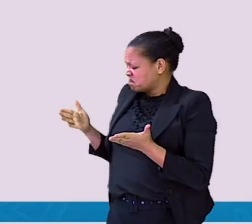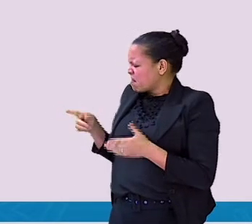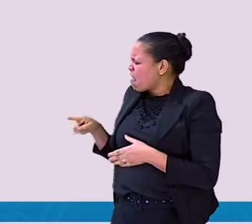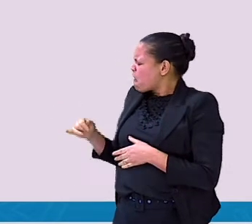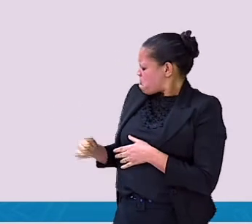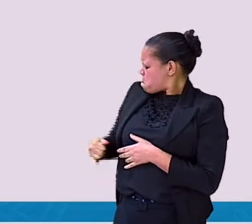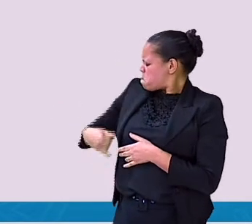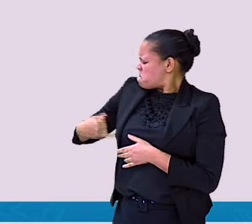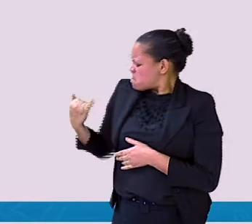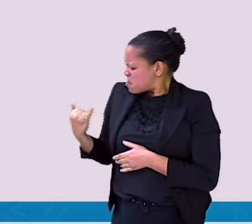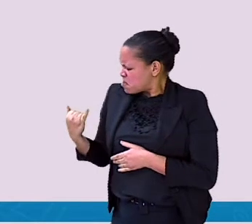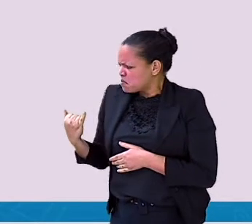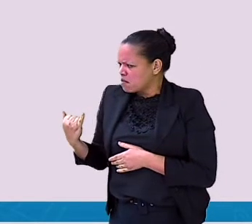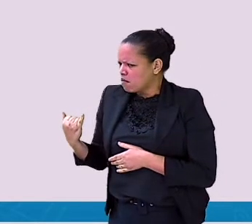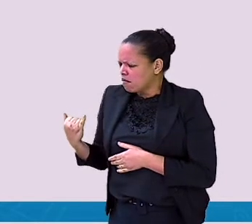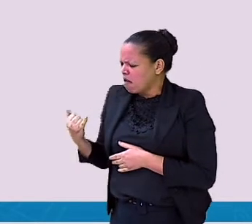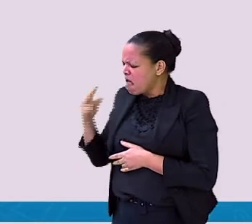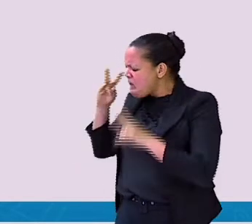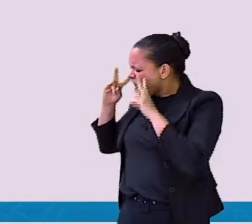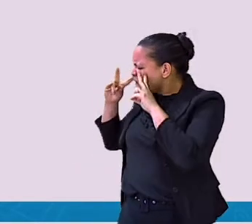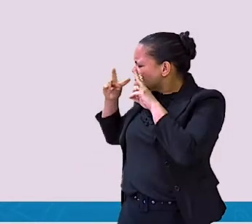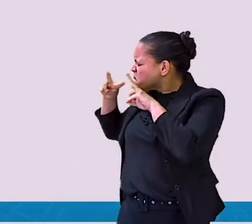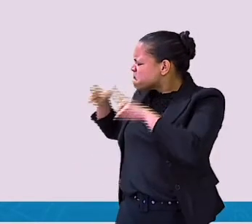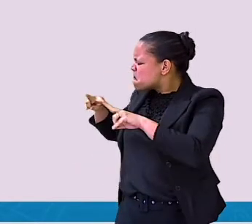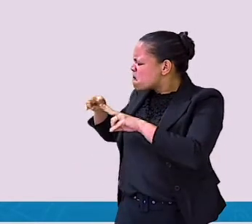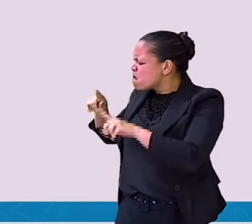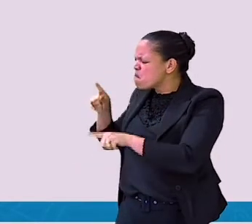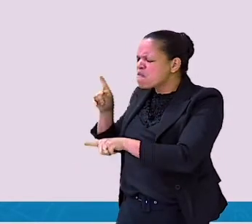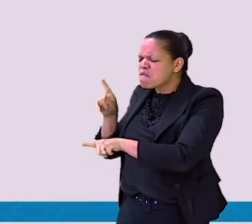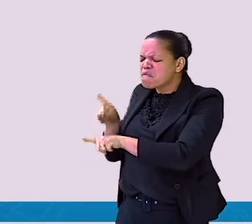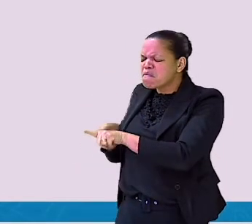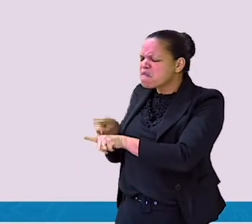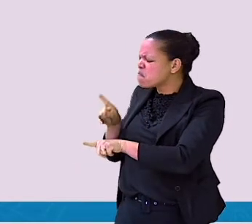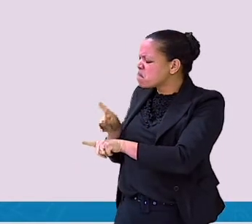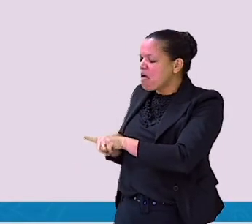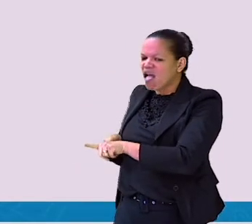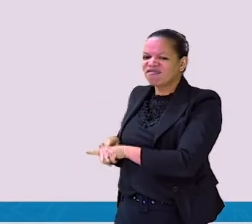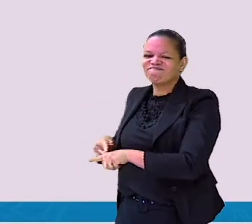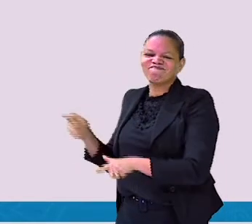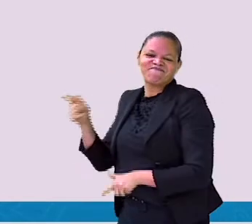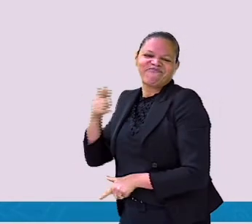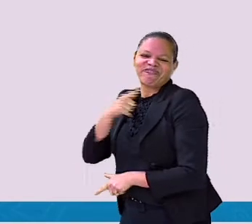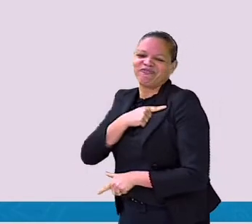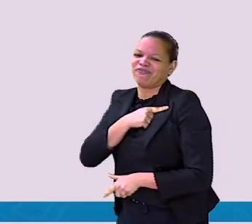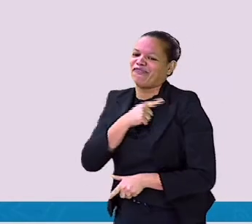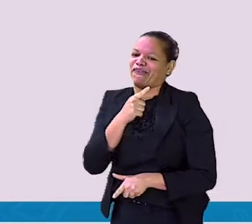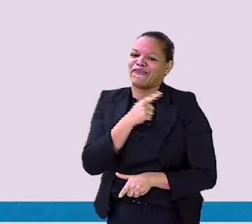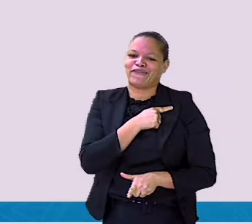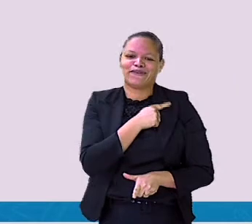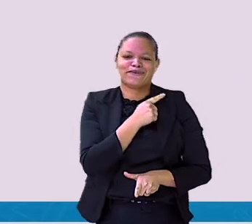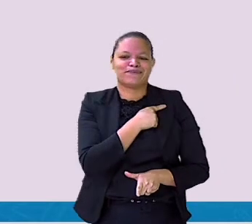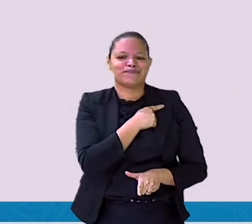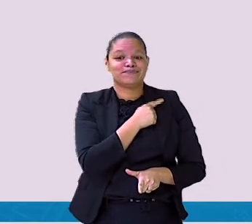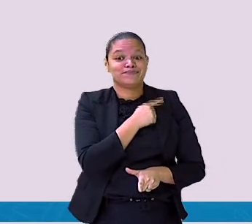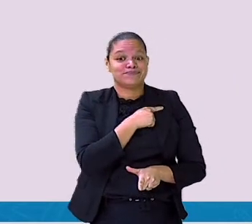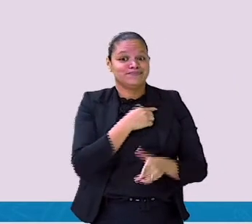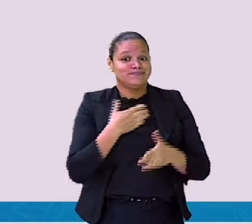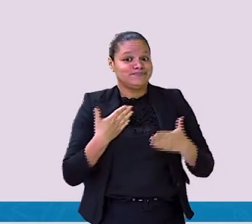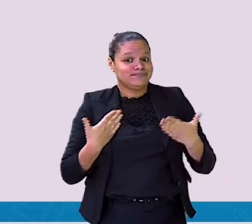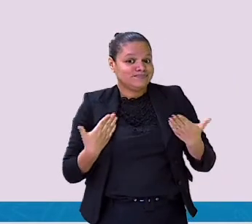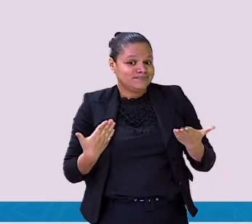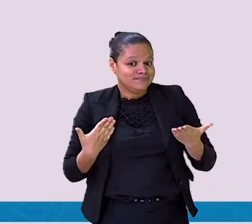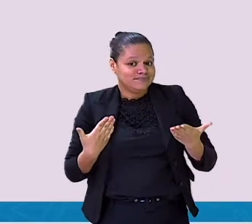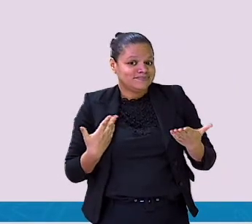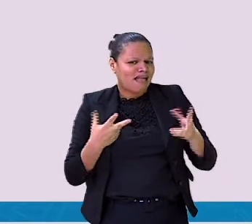vaidoso animal, olhe para os seus pés, veja como são feios. Aqui eu chamo a atenção para